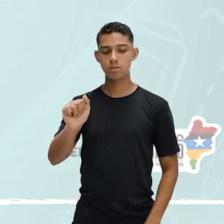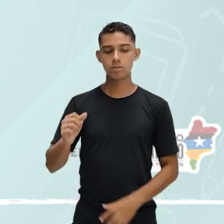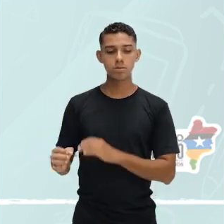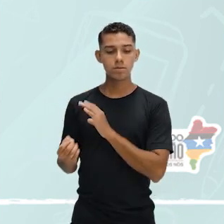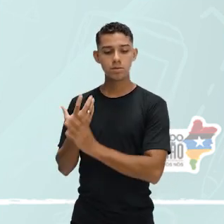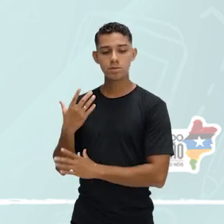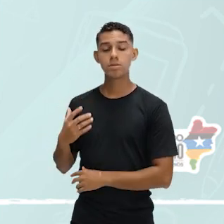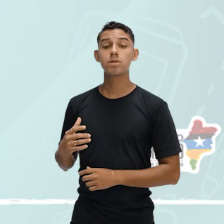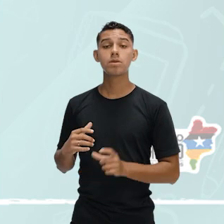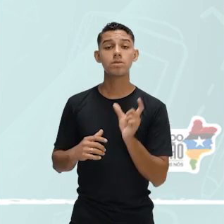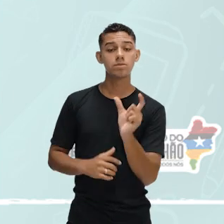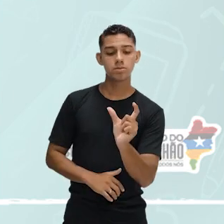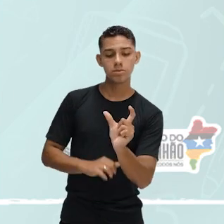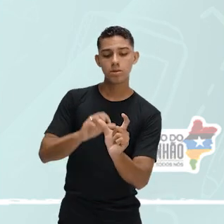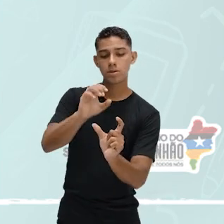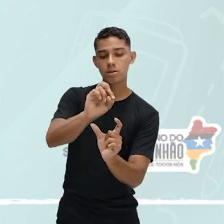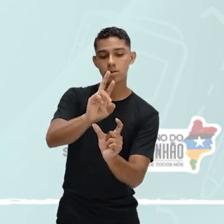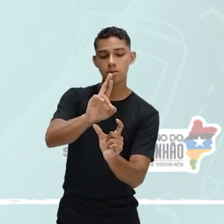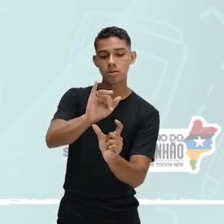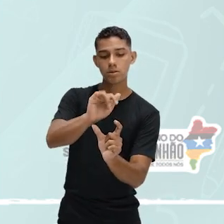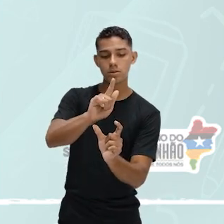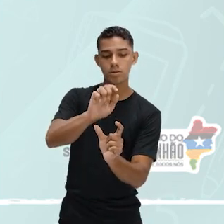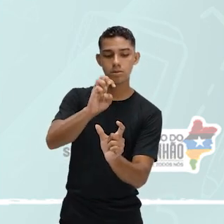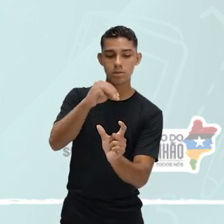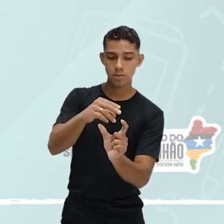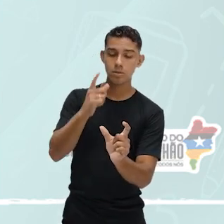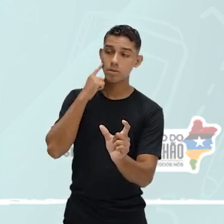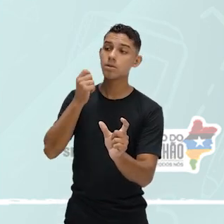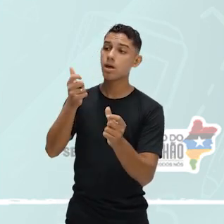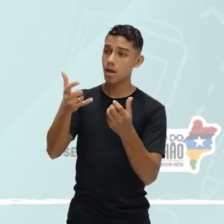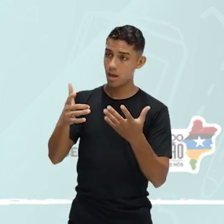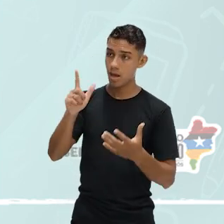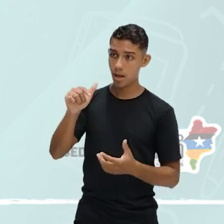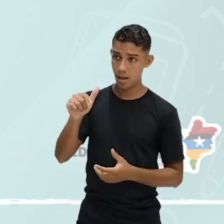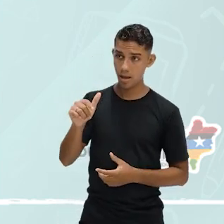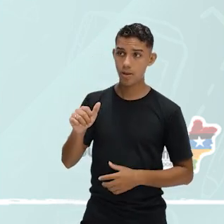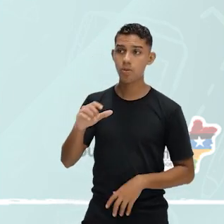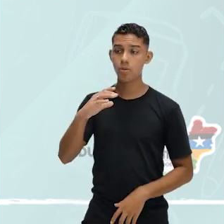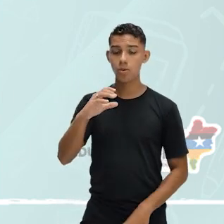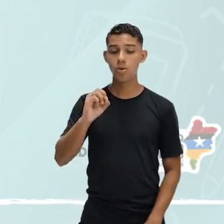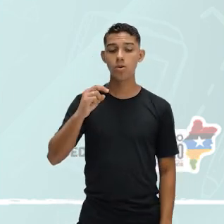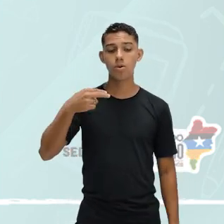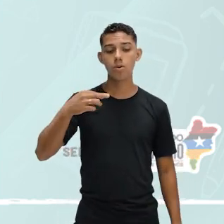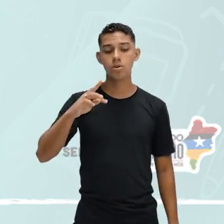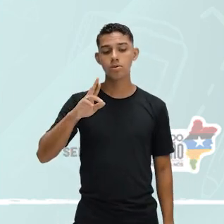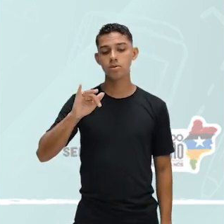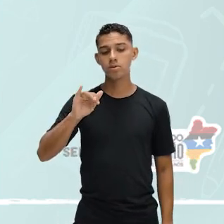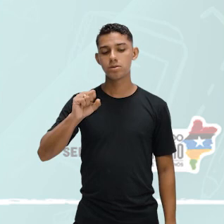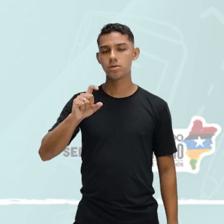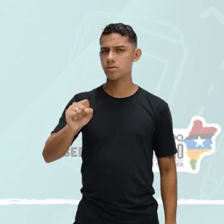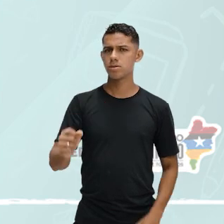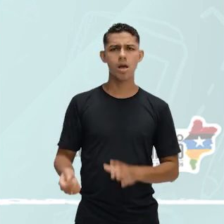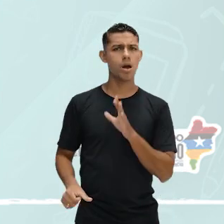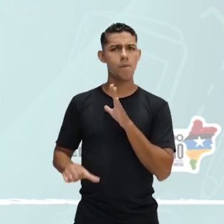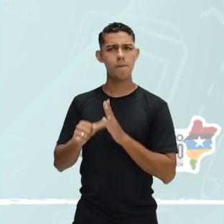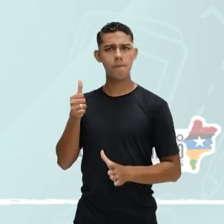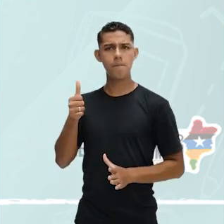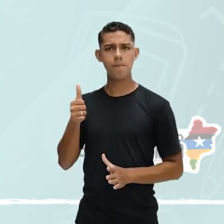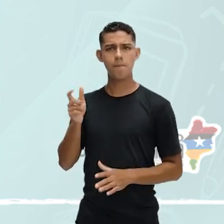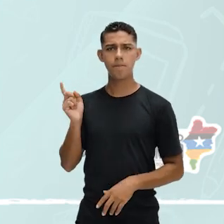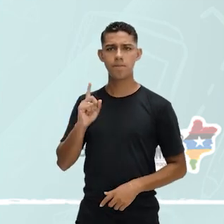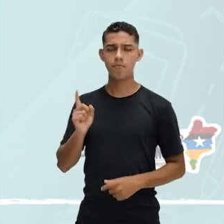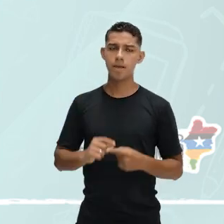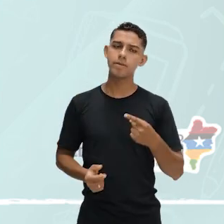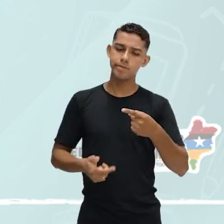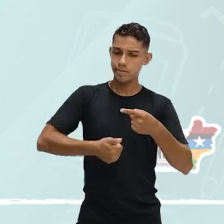Bom, Rousseau ele é um contratualista, como está aqui na letra A, mas ele não é o primeiro, tá? Nós